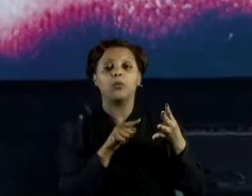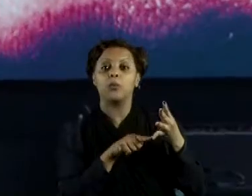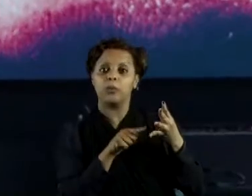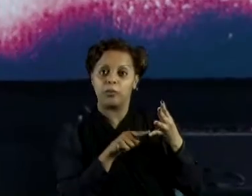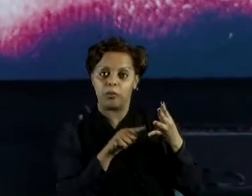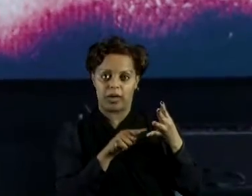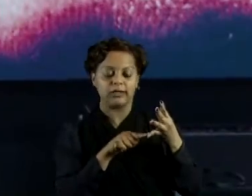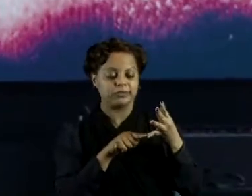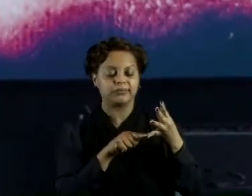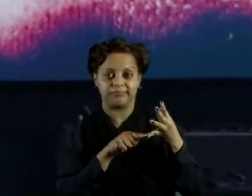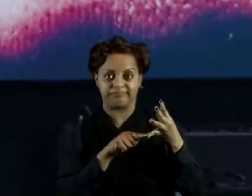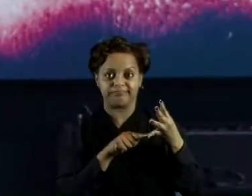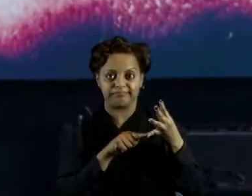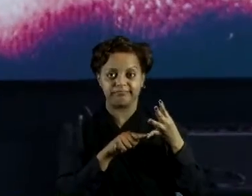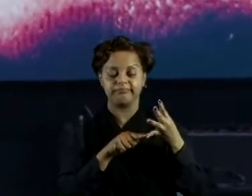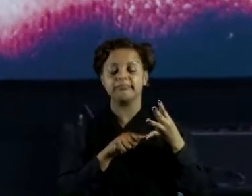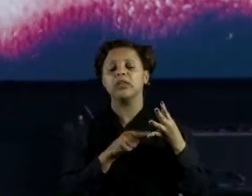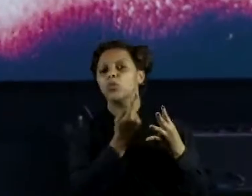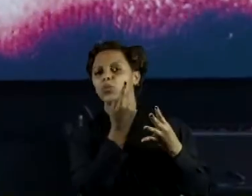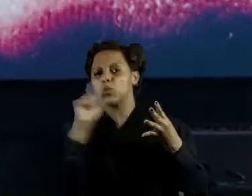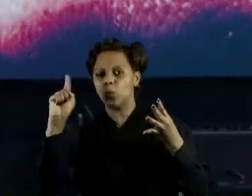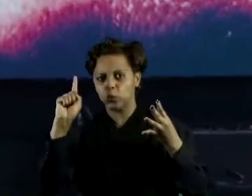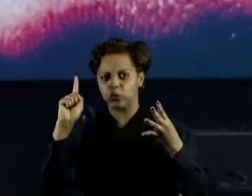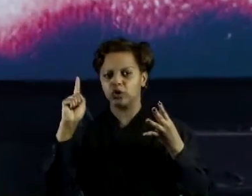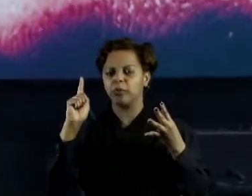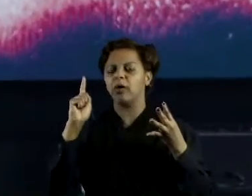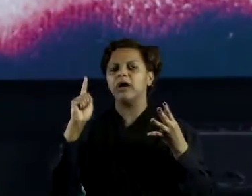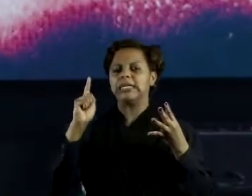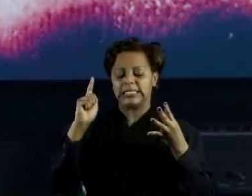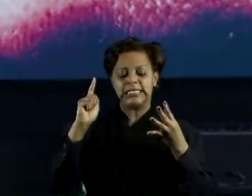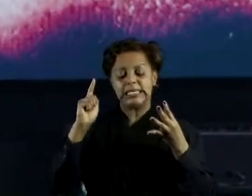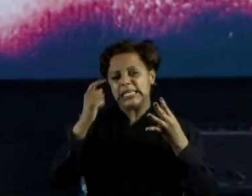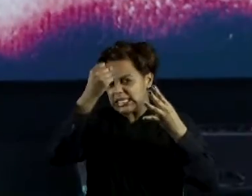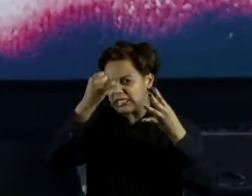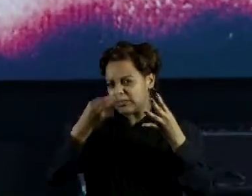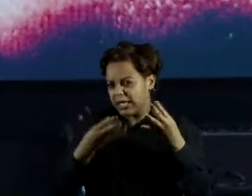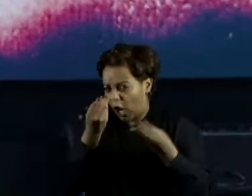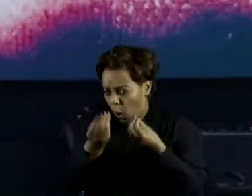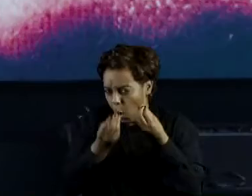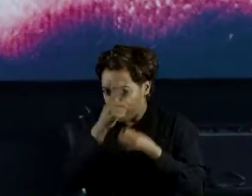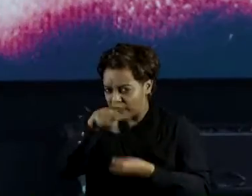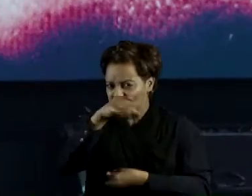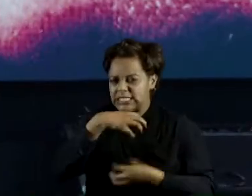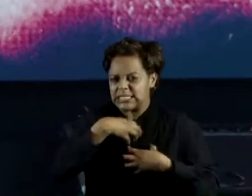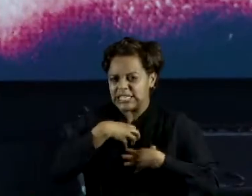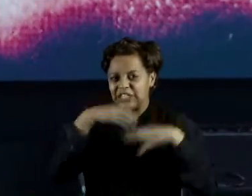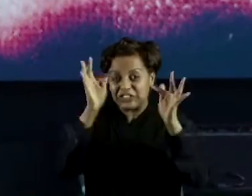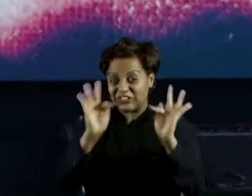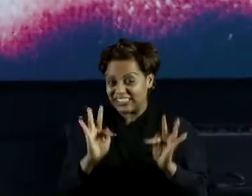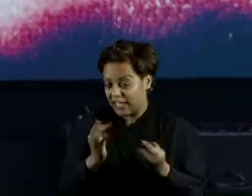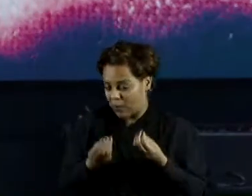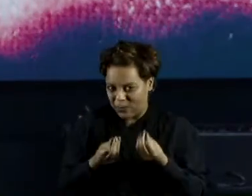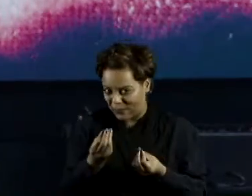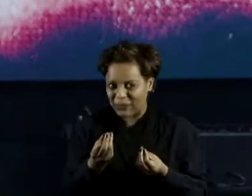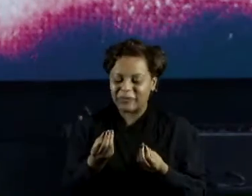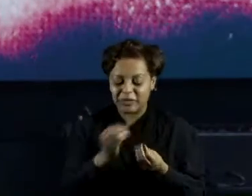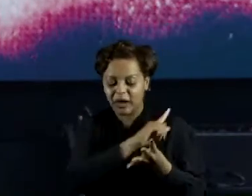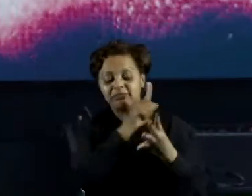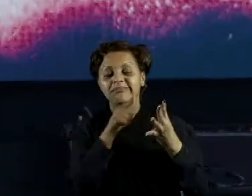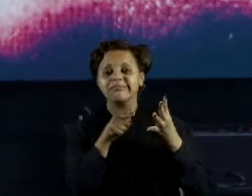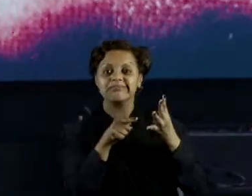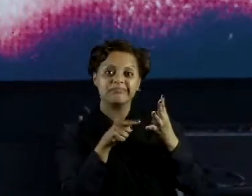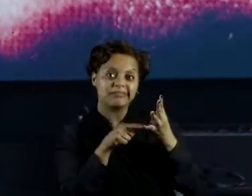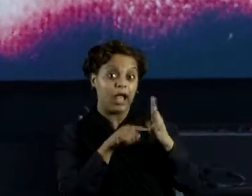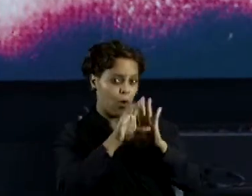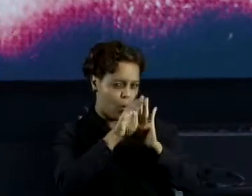dentro desses quatro pilares, né, que acabam gerando essa felicidade, segundo o